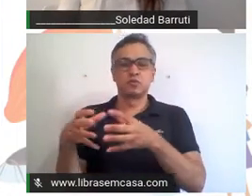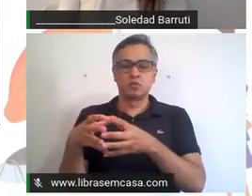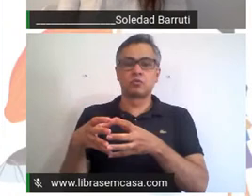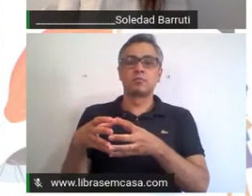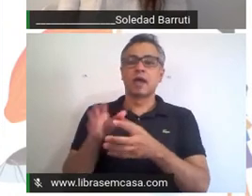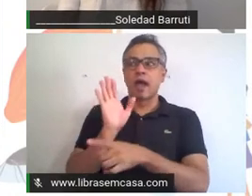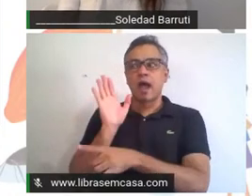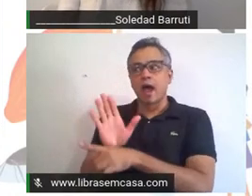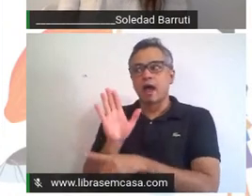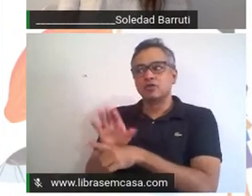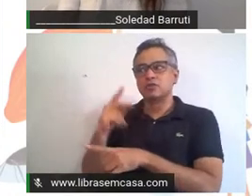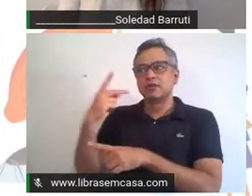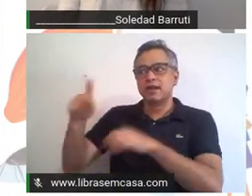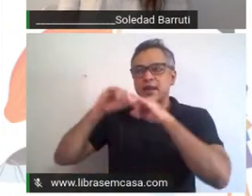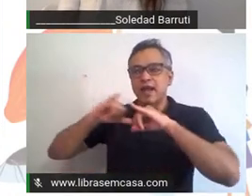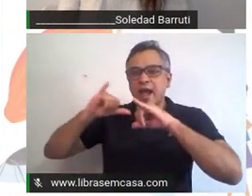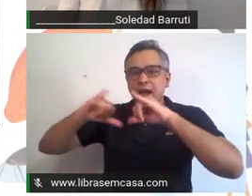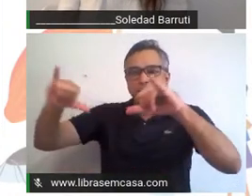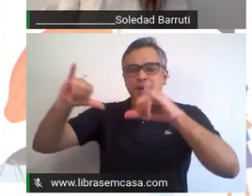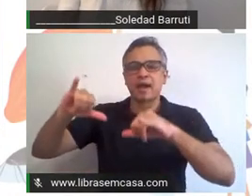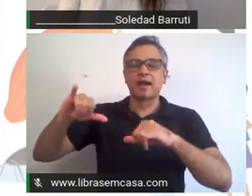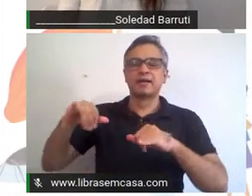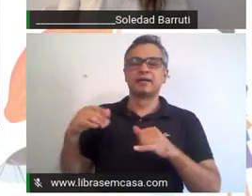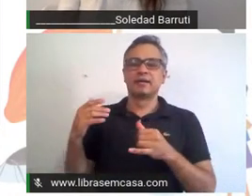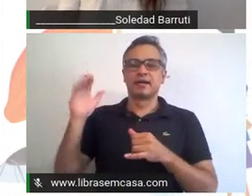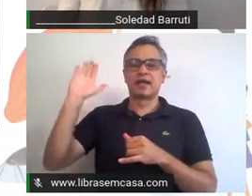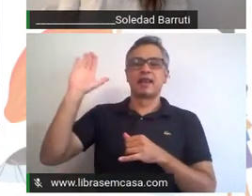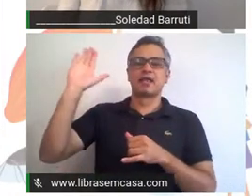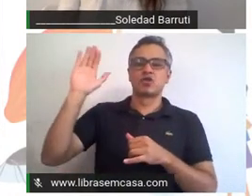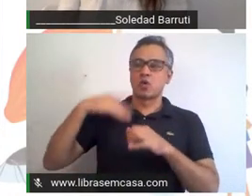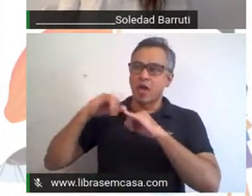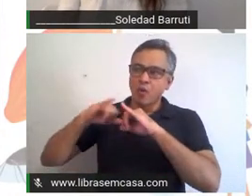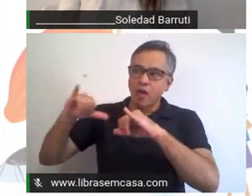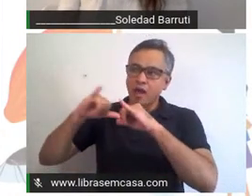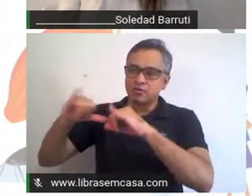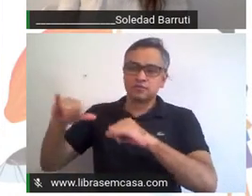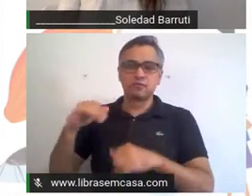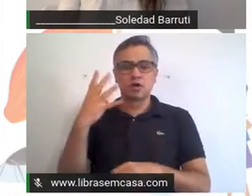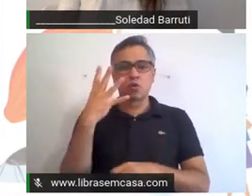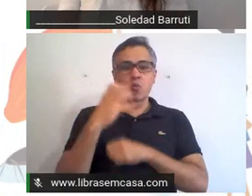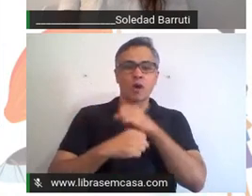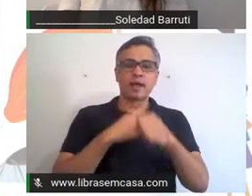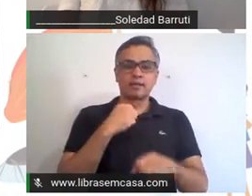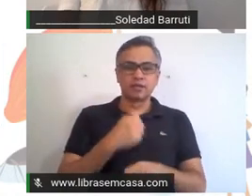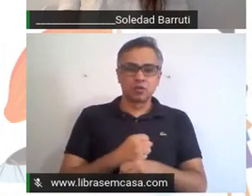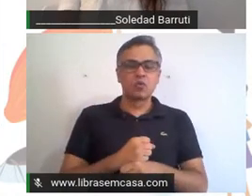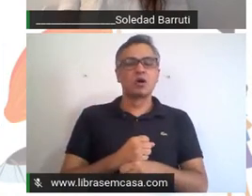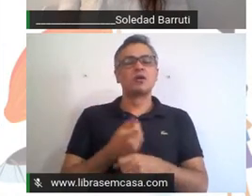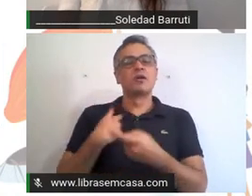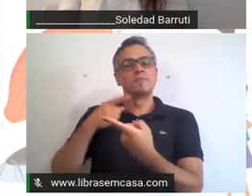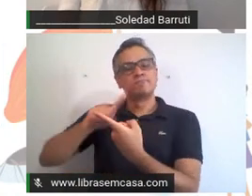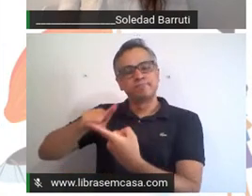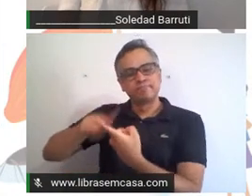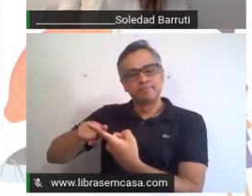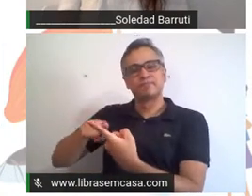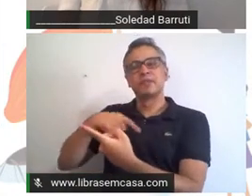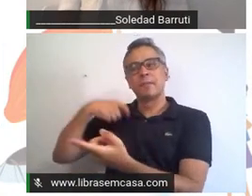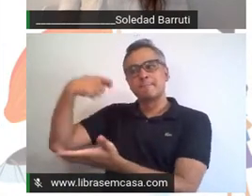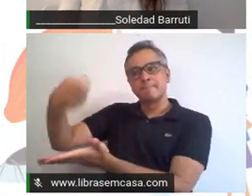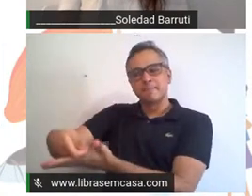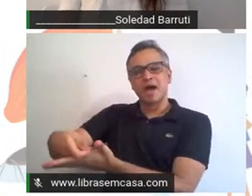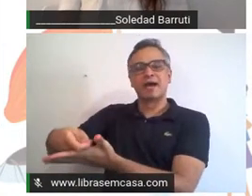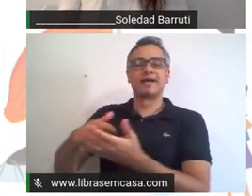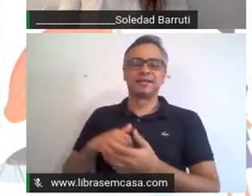eleitorais são financiadas por esses grupos. E eles ficam 4 anos realmente pagando de volta o financiamento que foi feito na sua